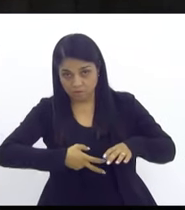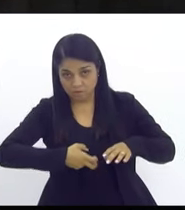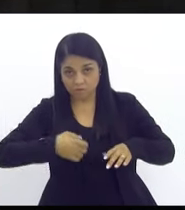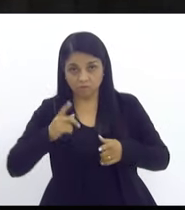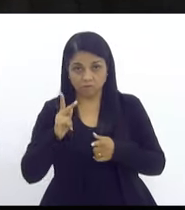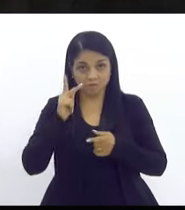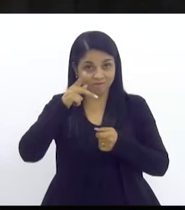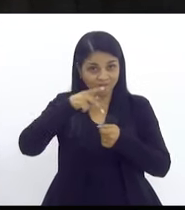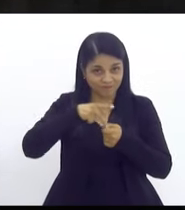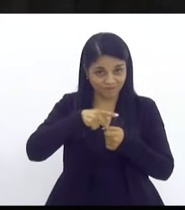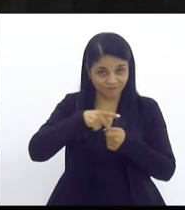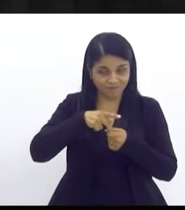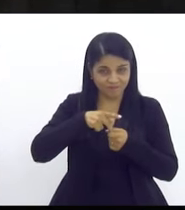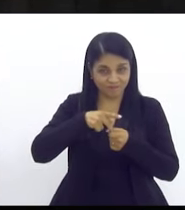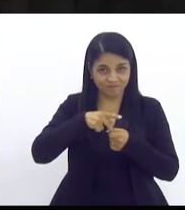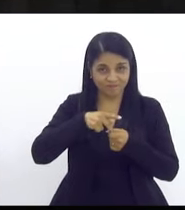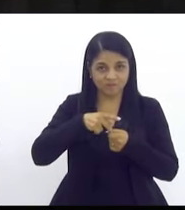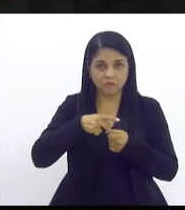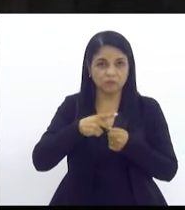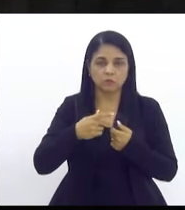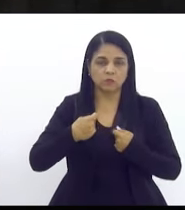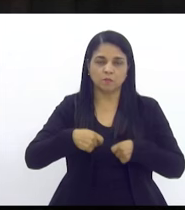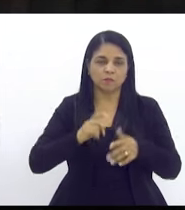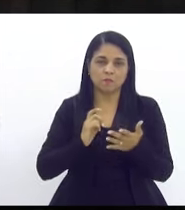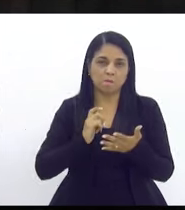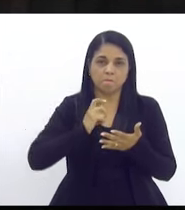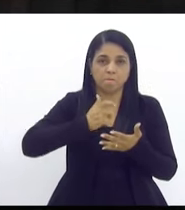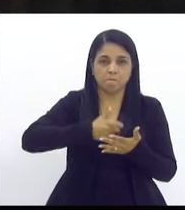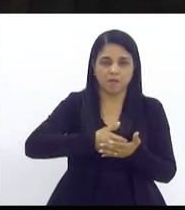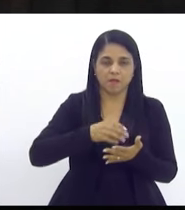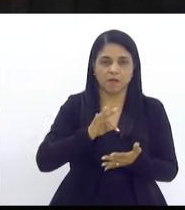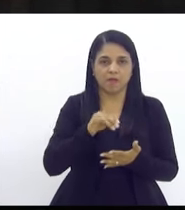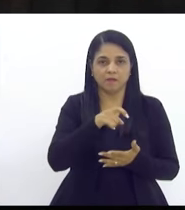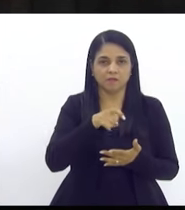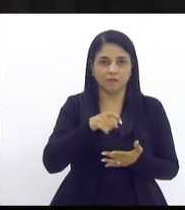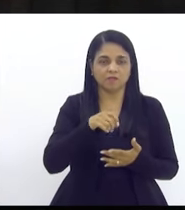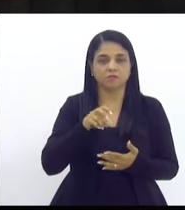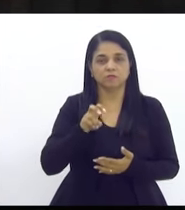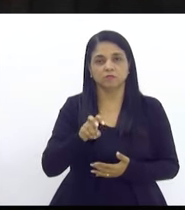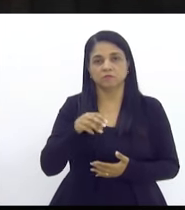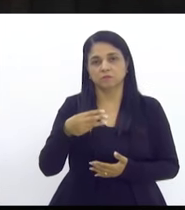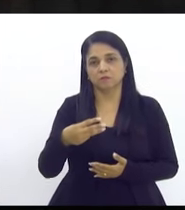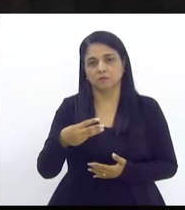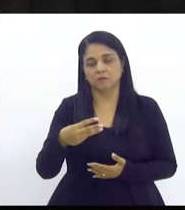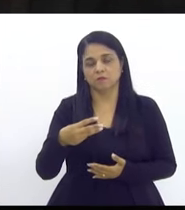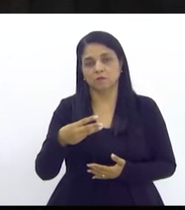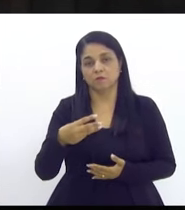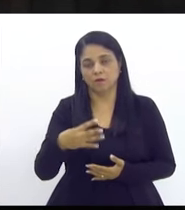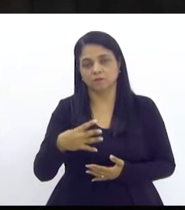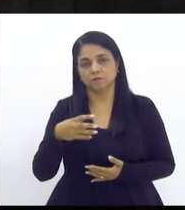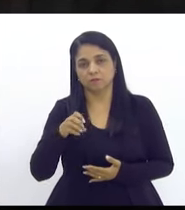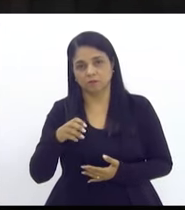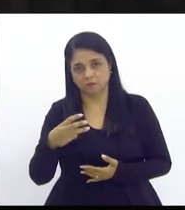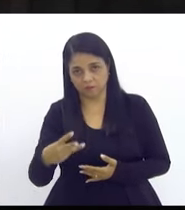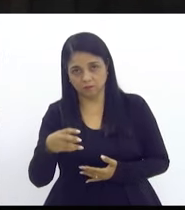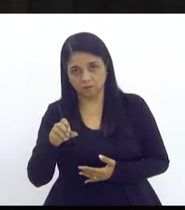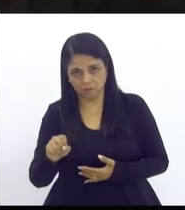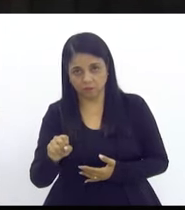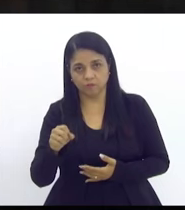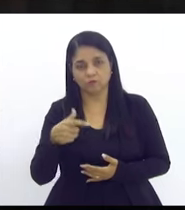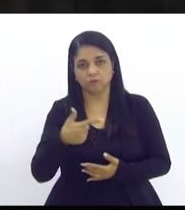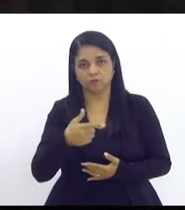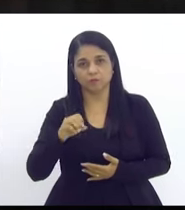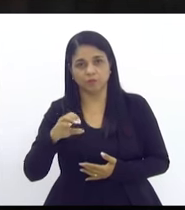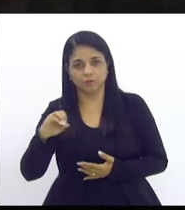ficam isentas de pagar a taxa do 5.438, de 2009, não como está escrito na nota